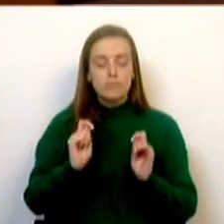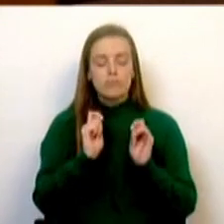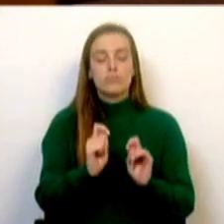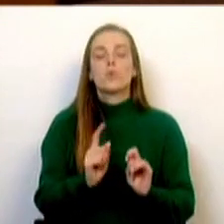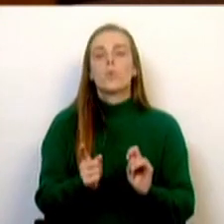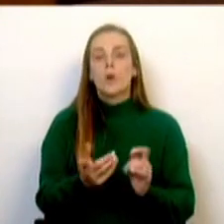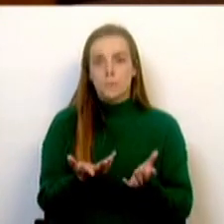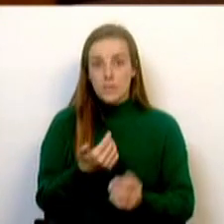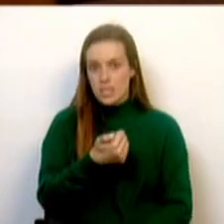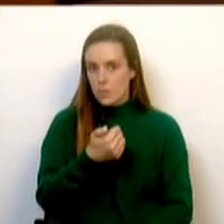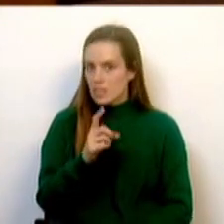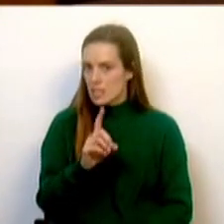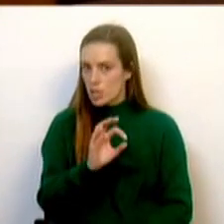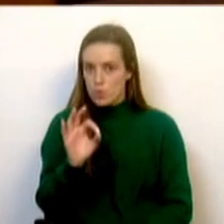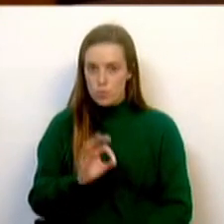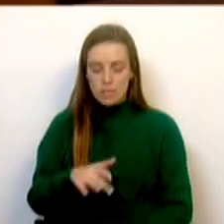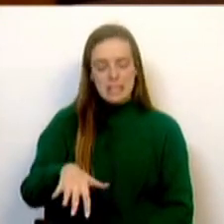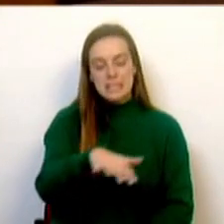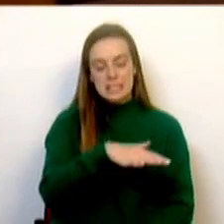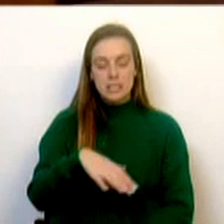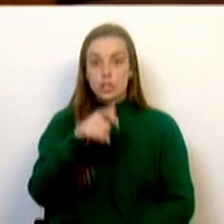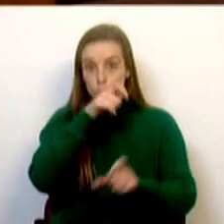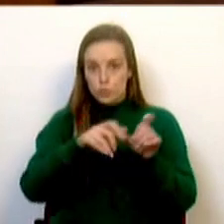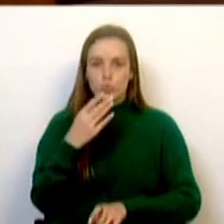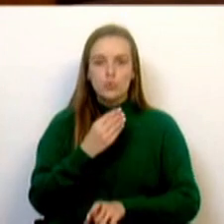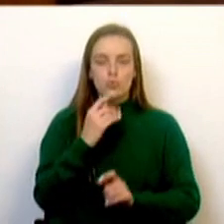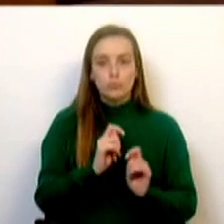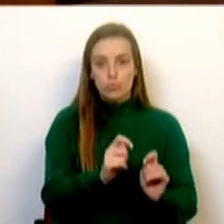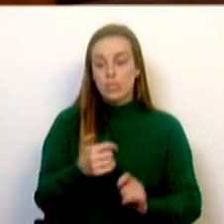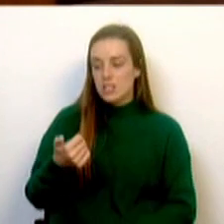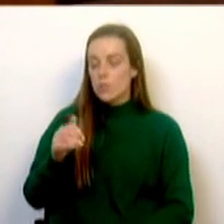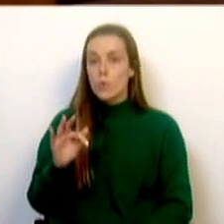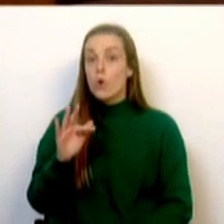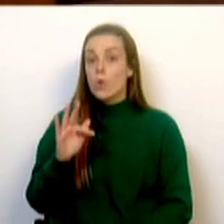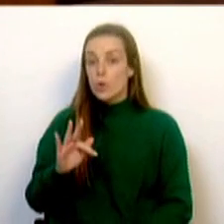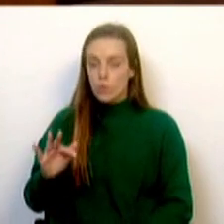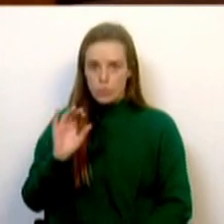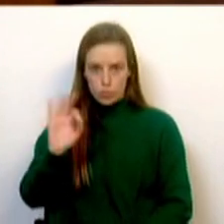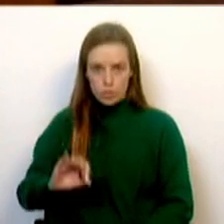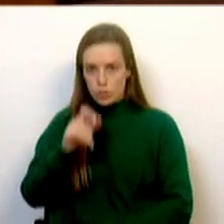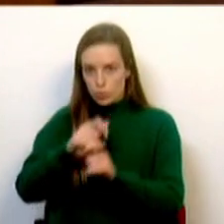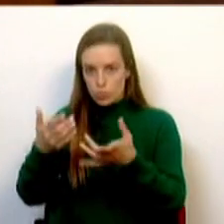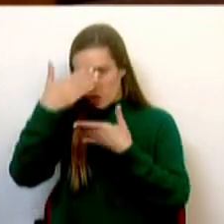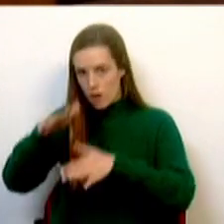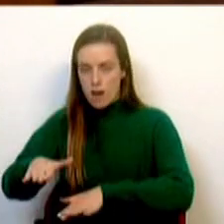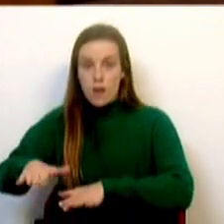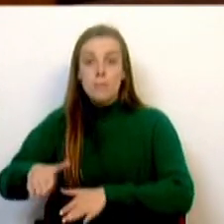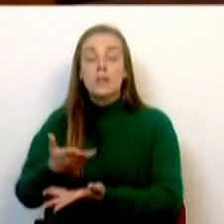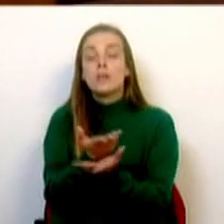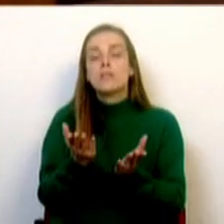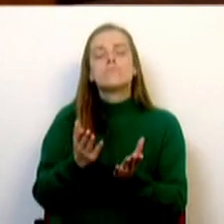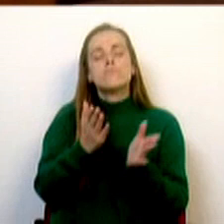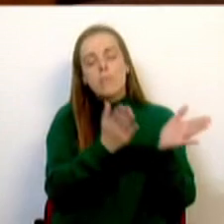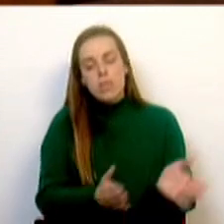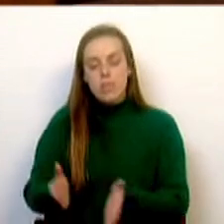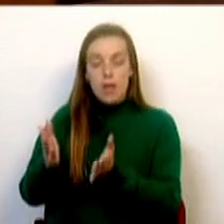cerca de 56% do território aos judeus e 44% aos árabes. Desde o fim do mandato britânico